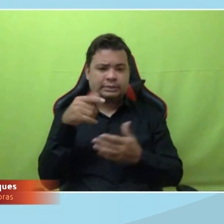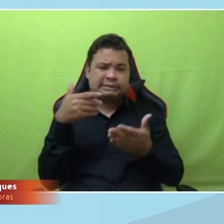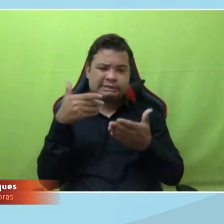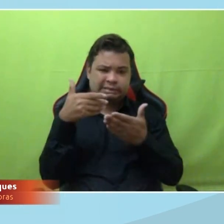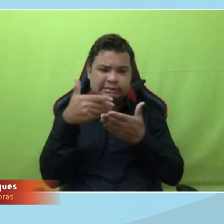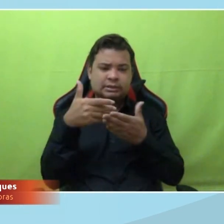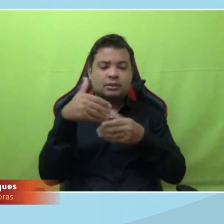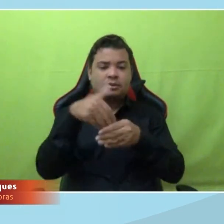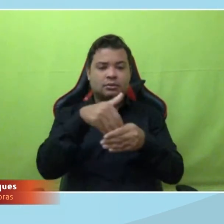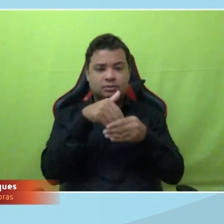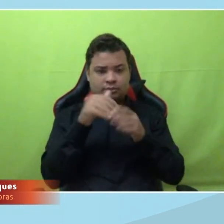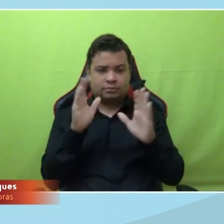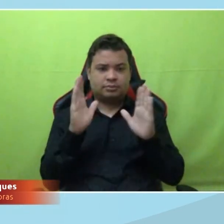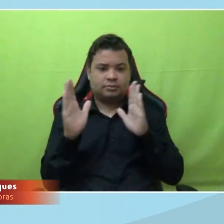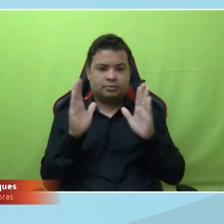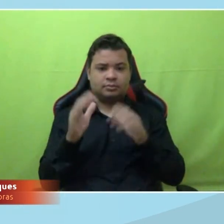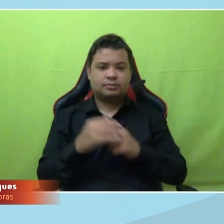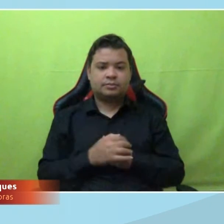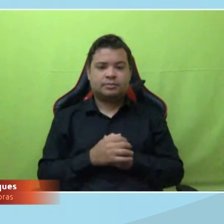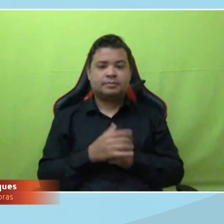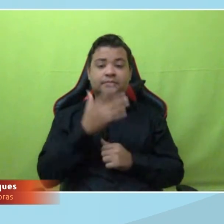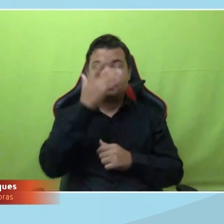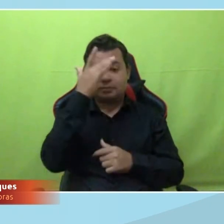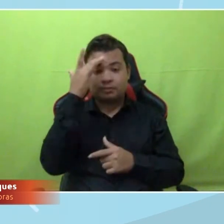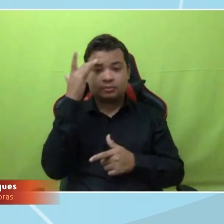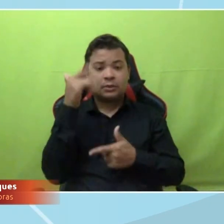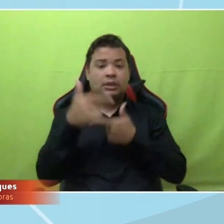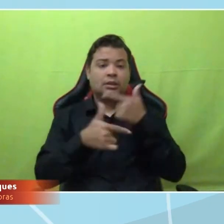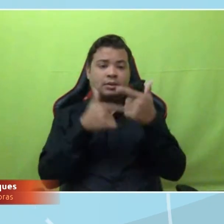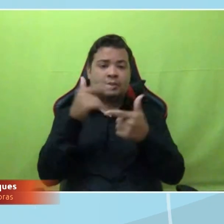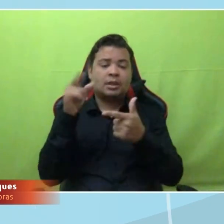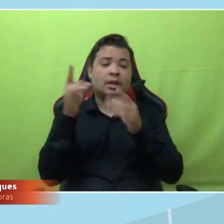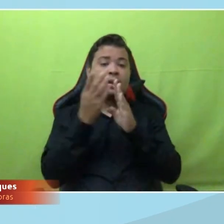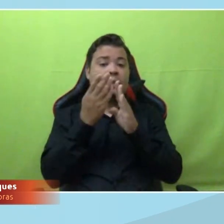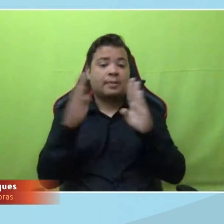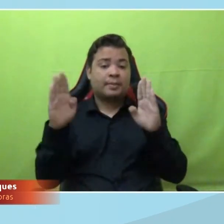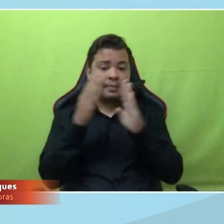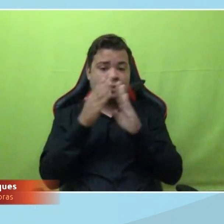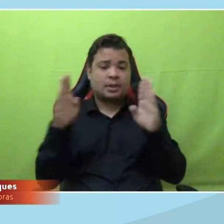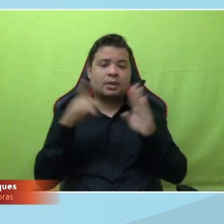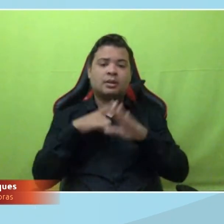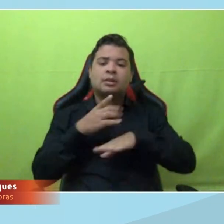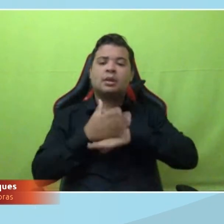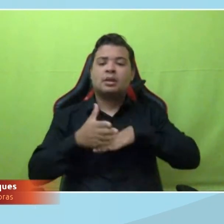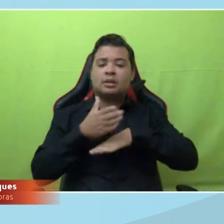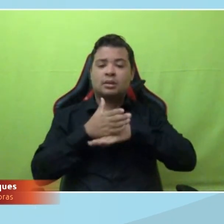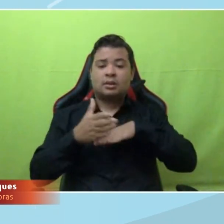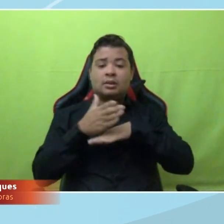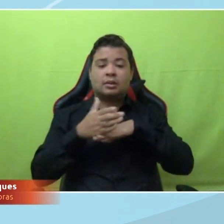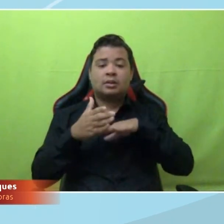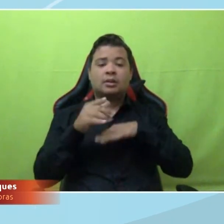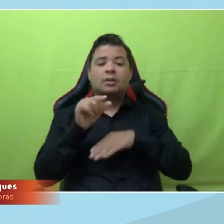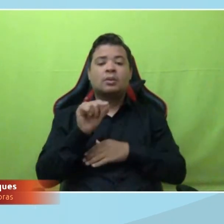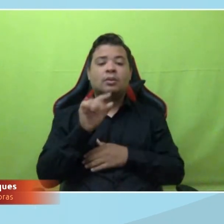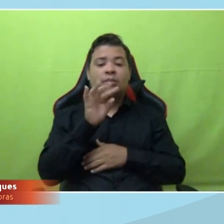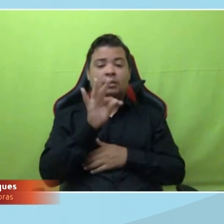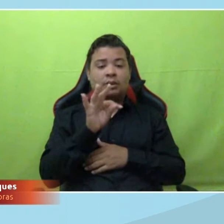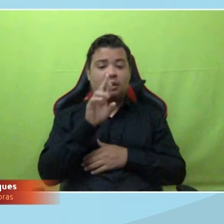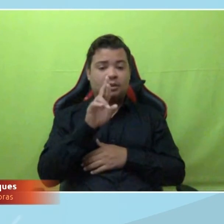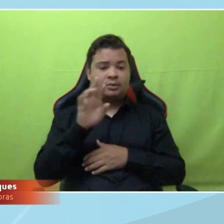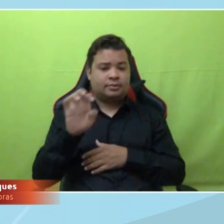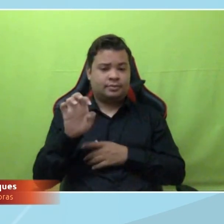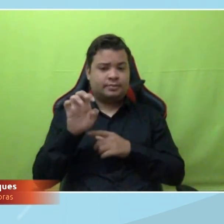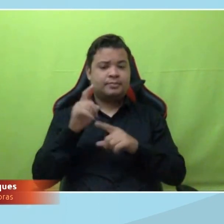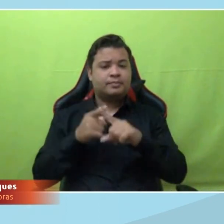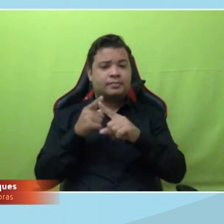eleições. Os servidores da biblioteca foram treinados por uma equipe do Tribunal Regional Eleitoral para que eles possam